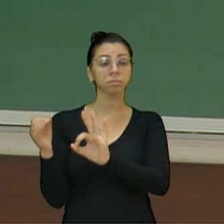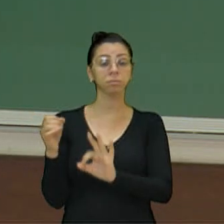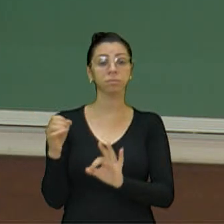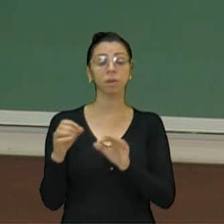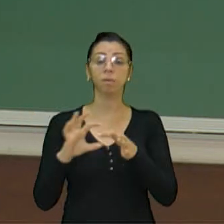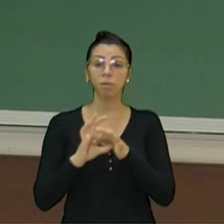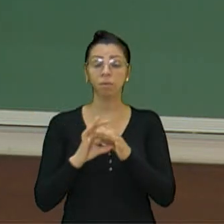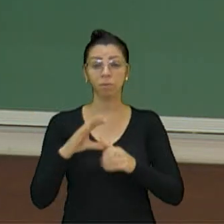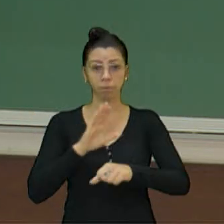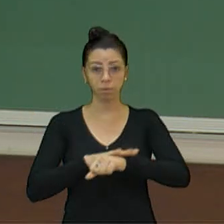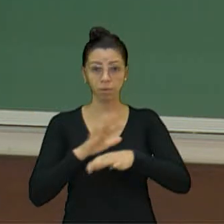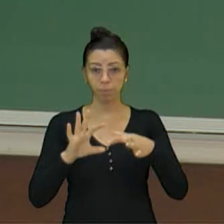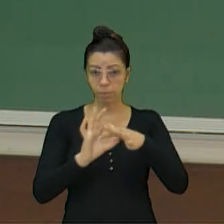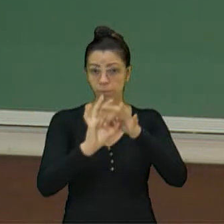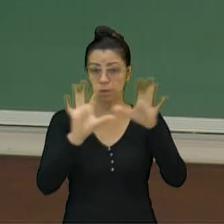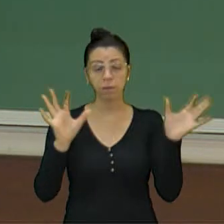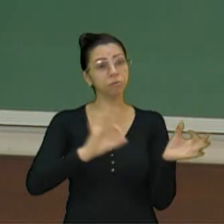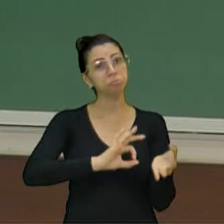livre, beleza?